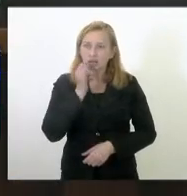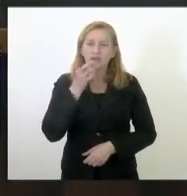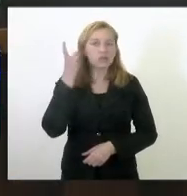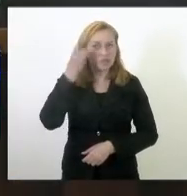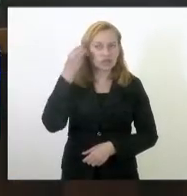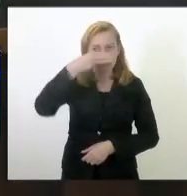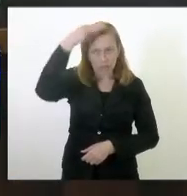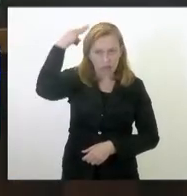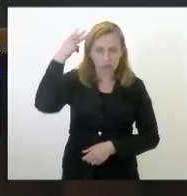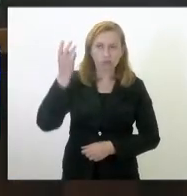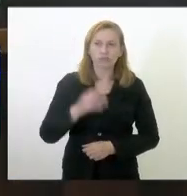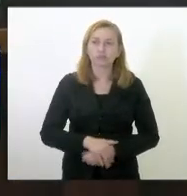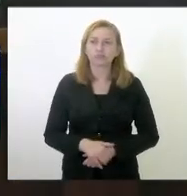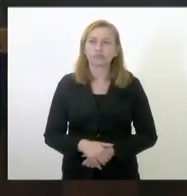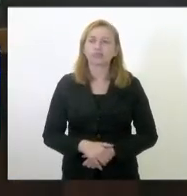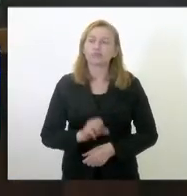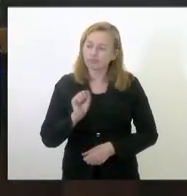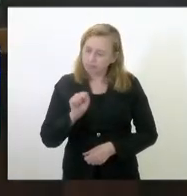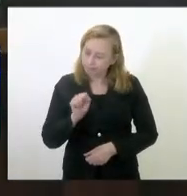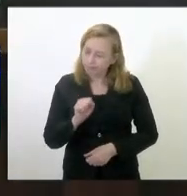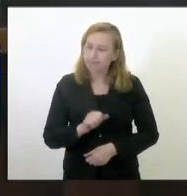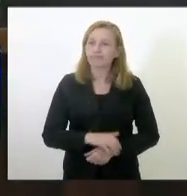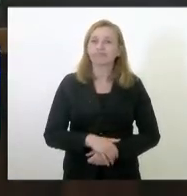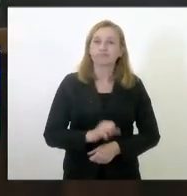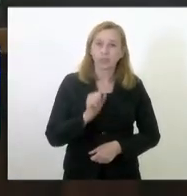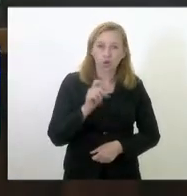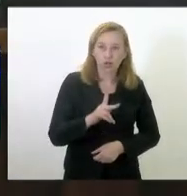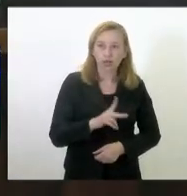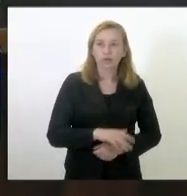Márcio. Correto. Ok.